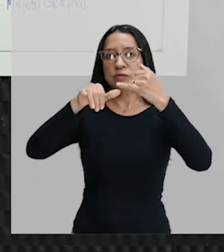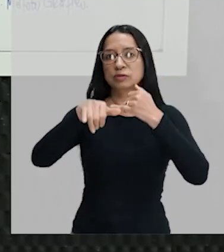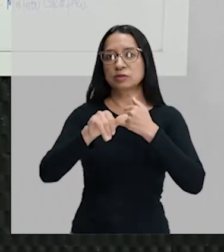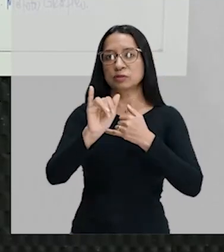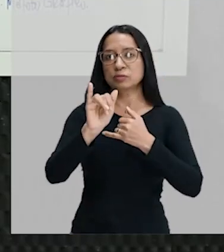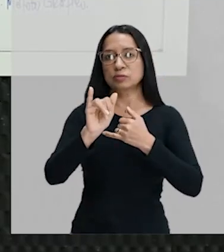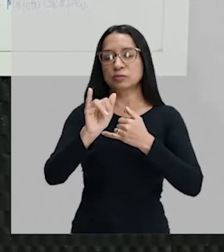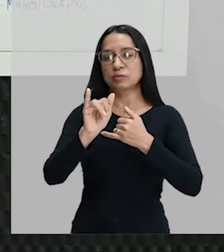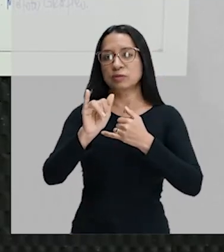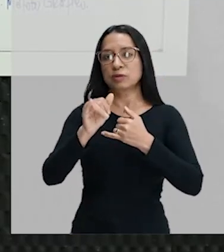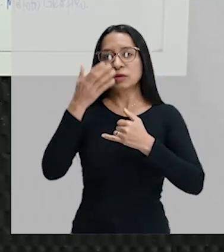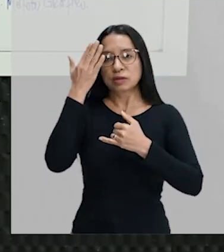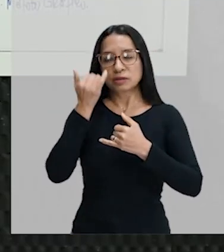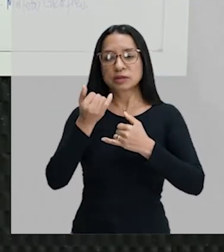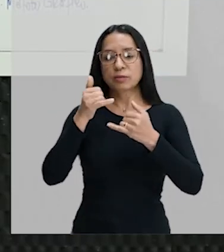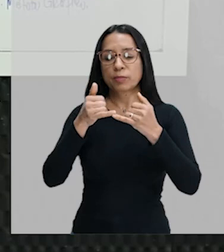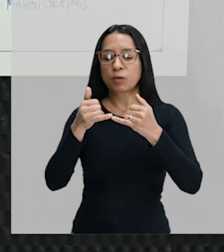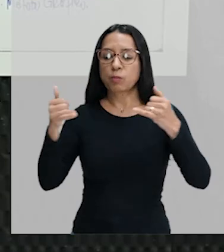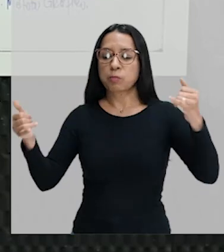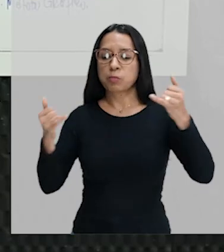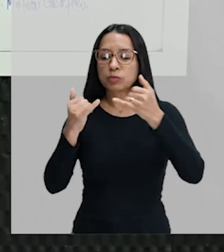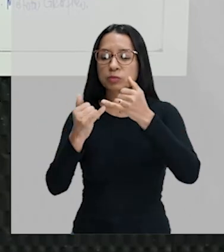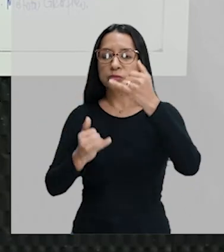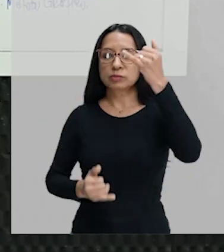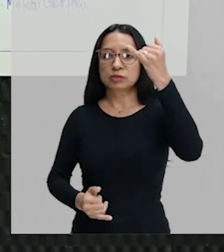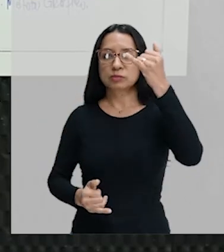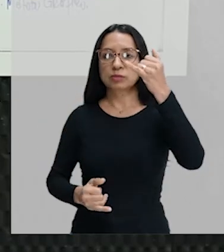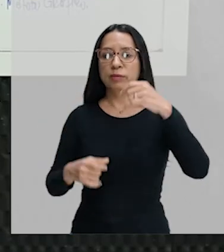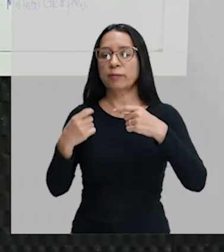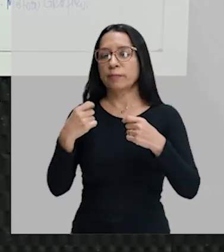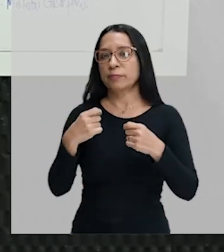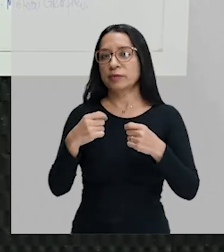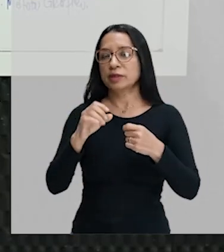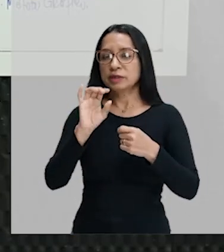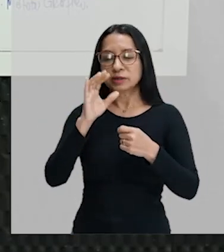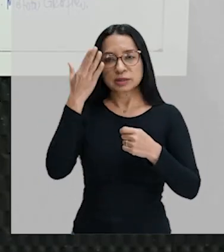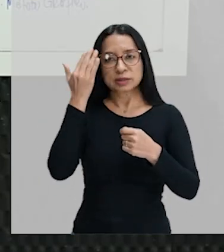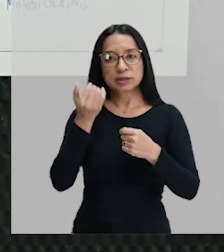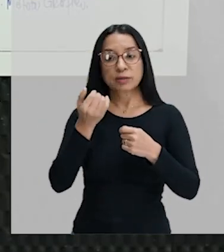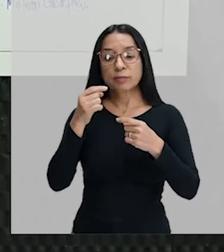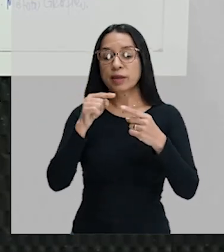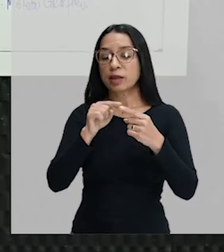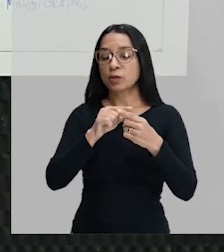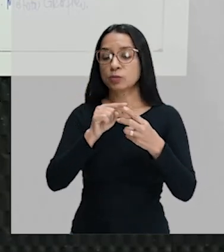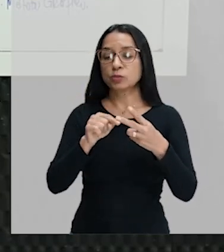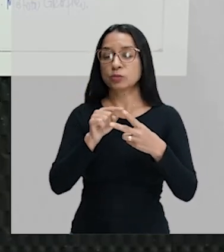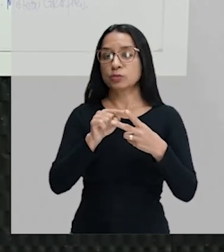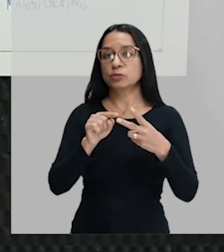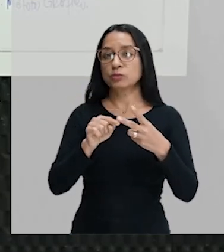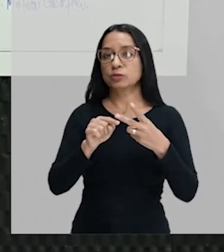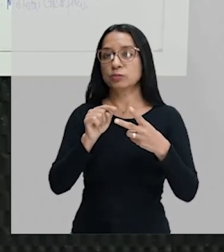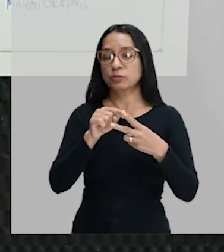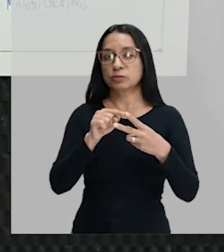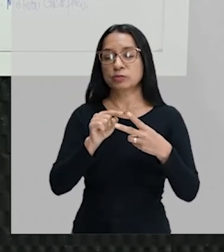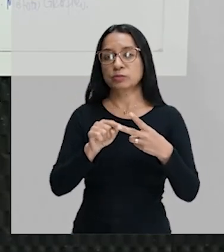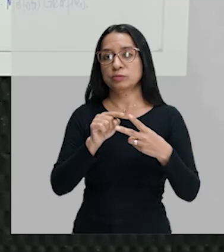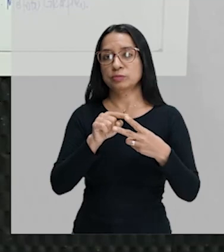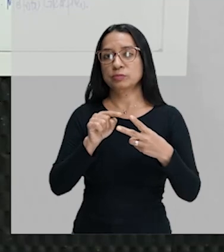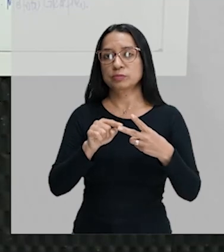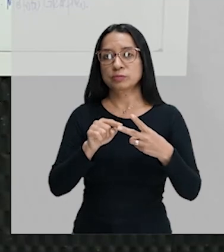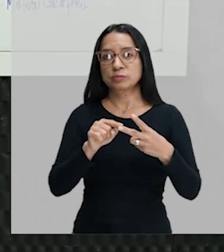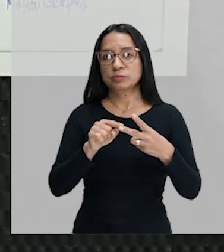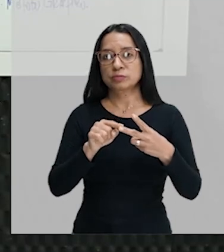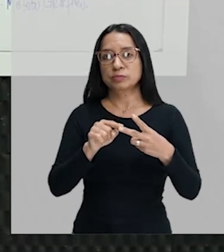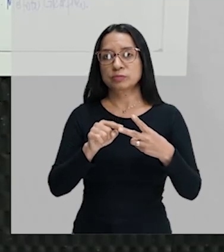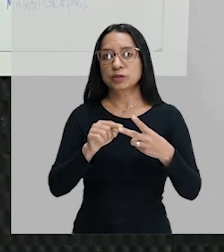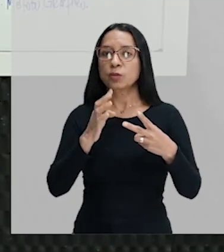o posicionamento de uma reta, basta você saber 2 pontos. Conhecer 2 pontos dessa reta. Eu conheço